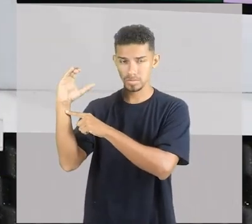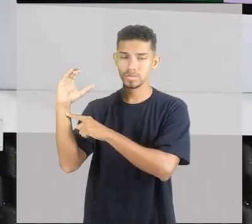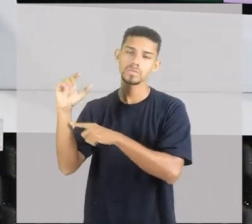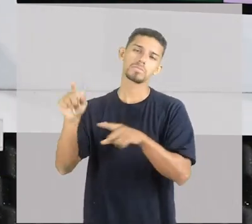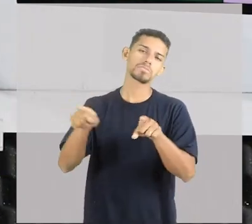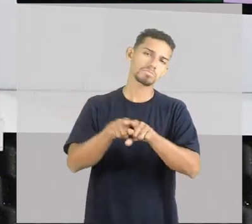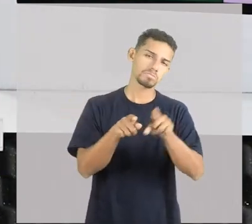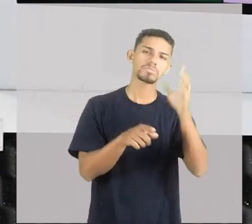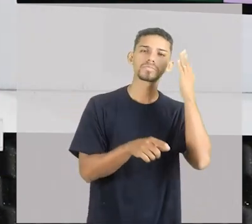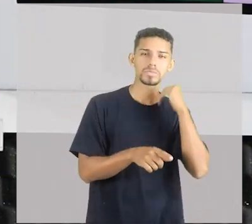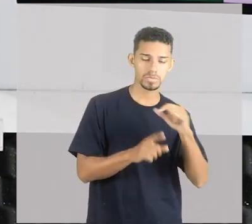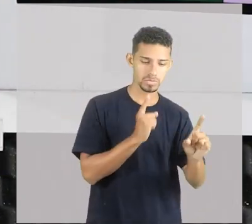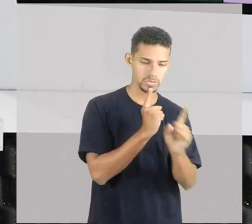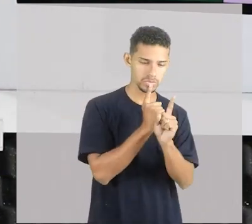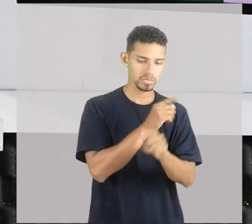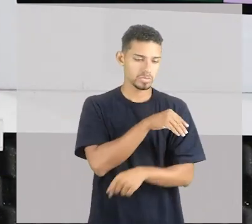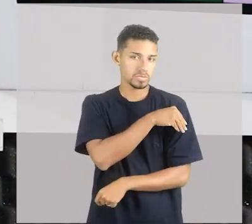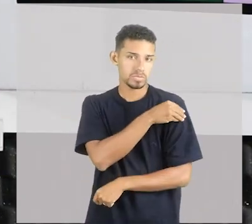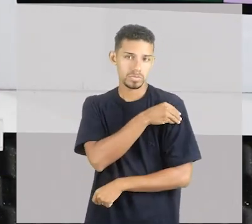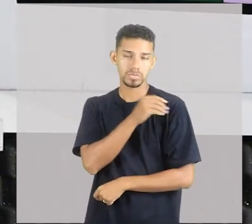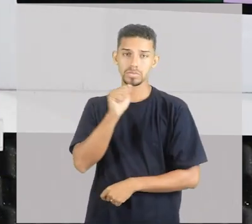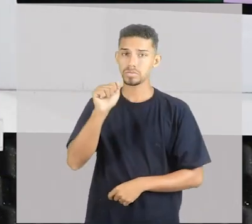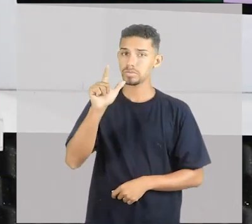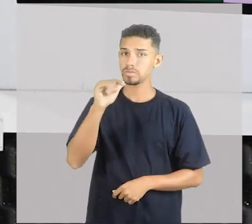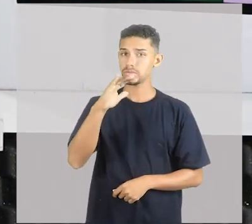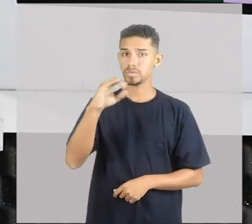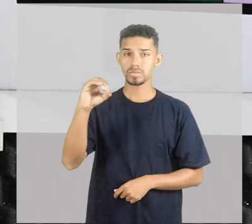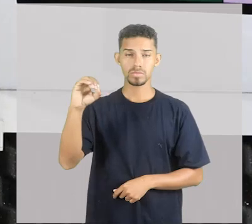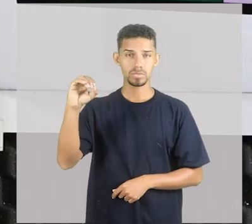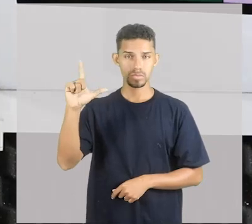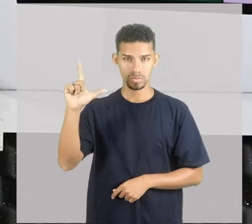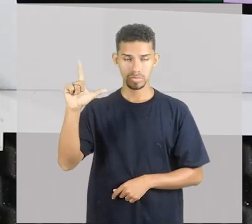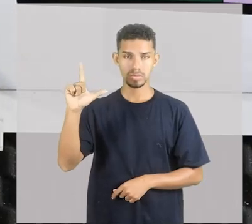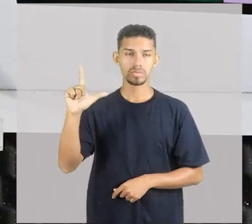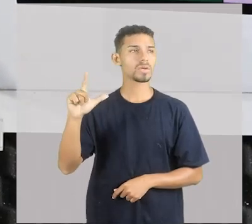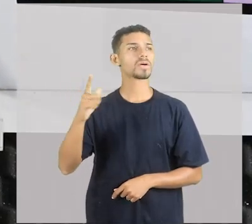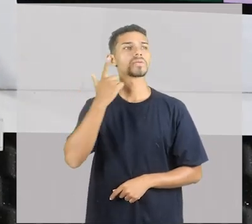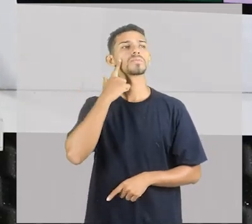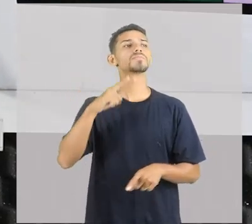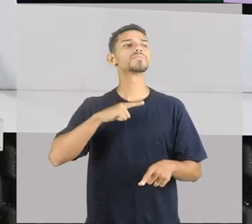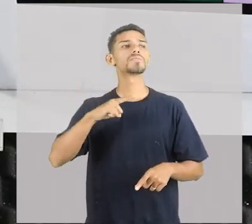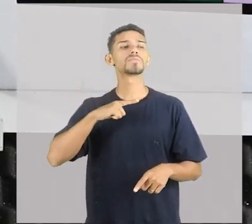Eu também tenho, vou até colocar aqui ao ladinho, um fenol.